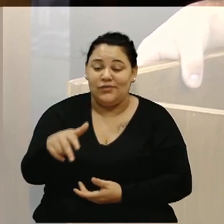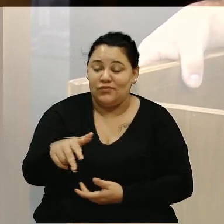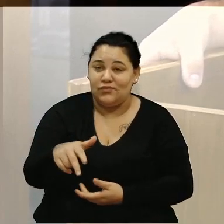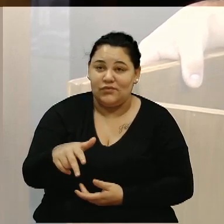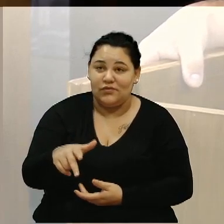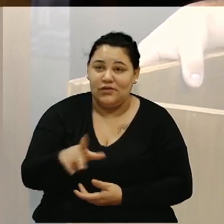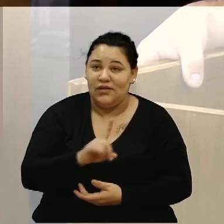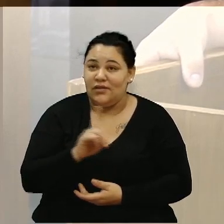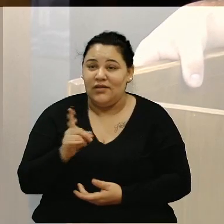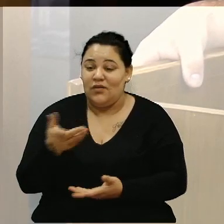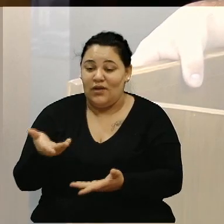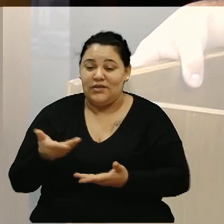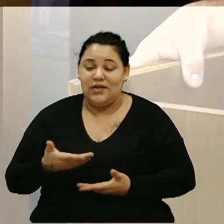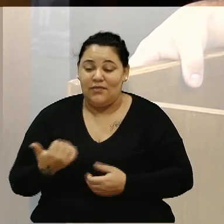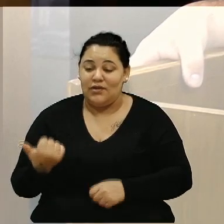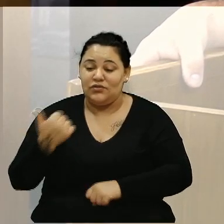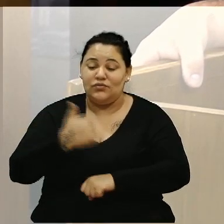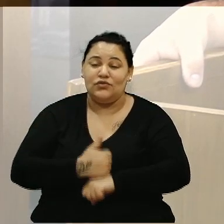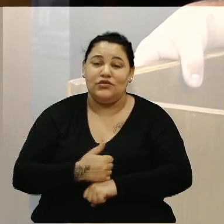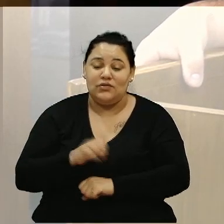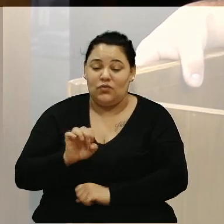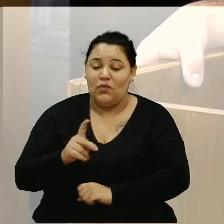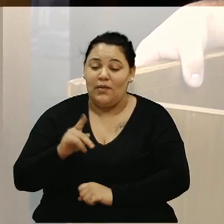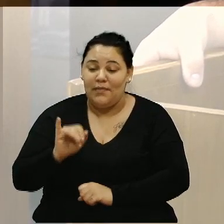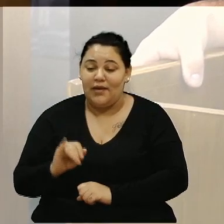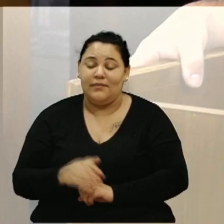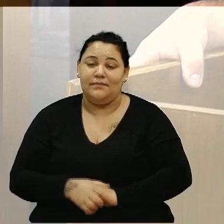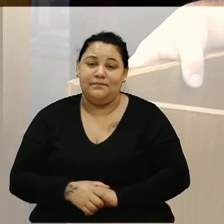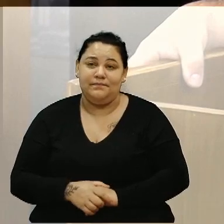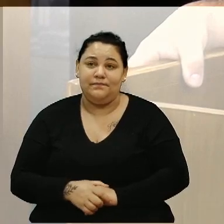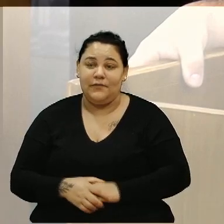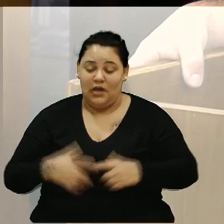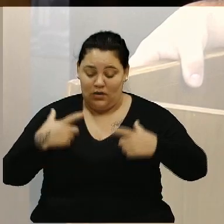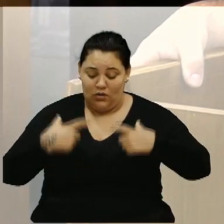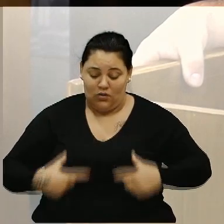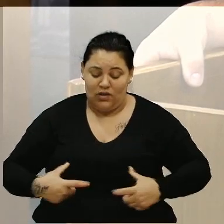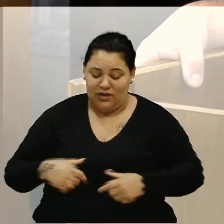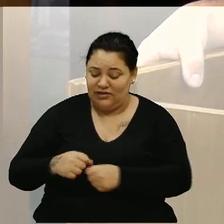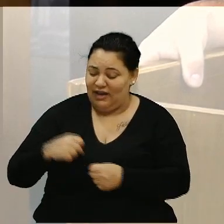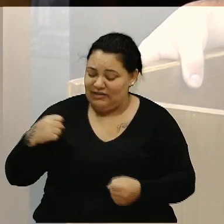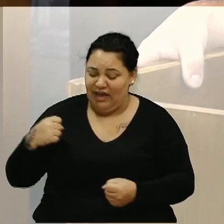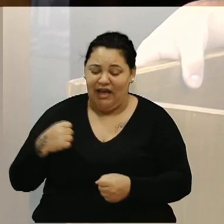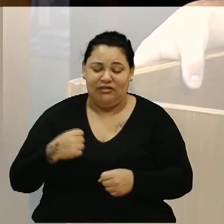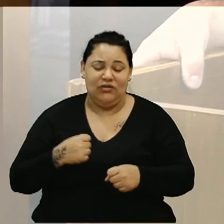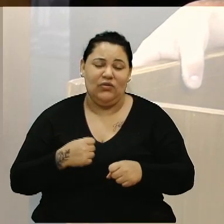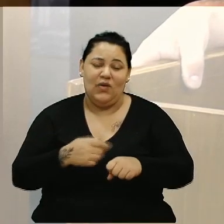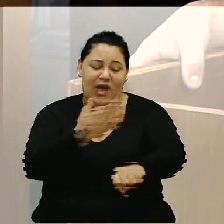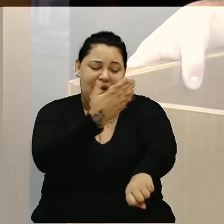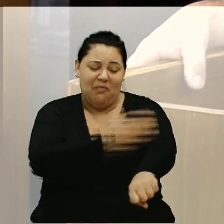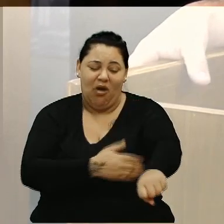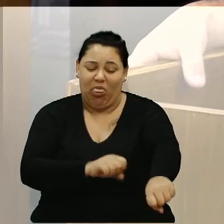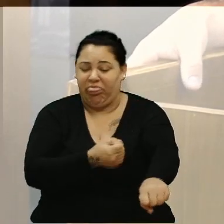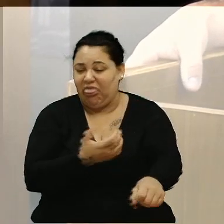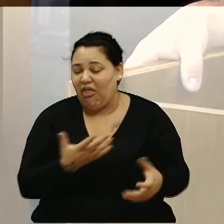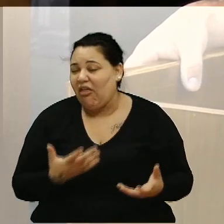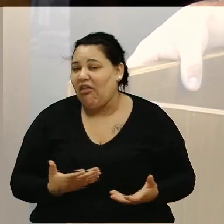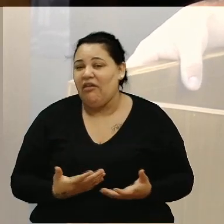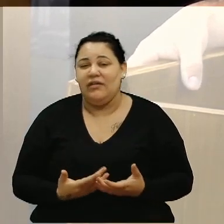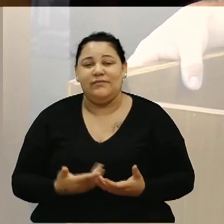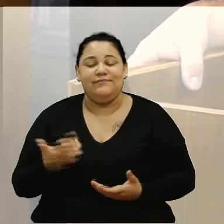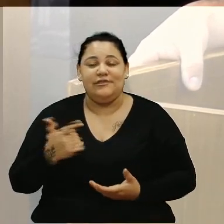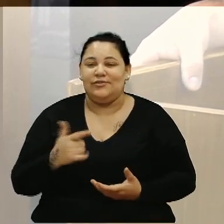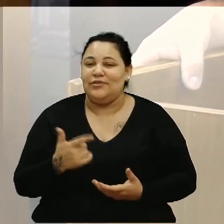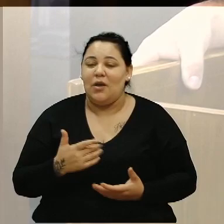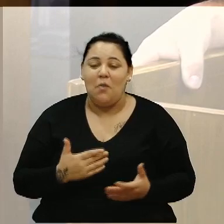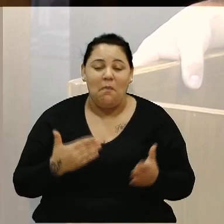recebem a substituição dos seus EPIs. É colete rasgado, é bota furada, então eles não têm o